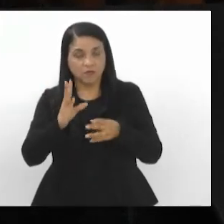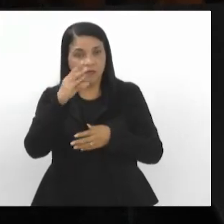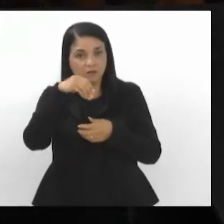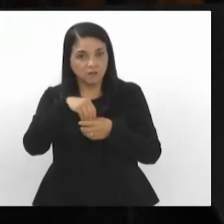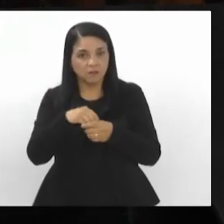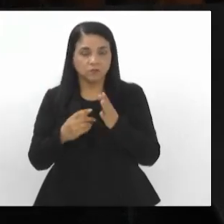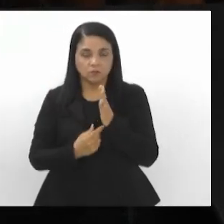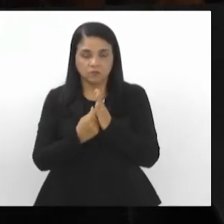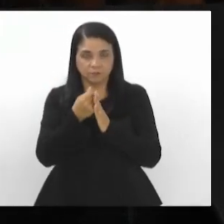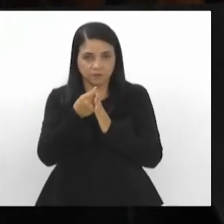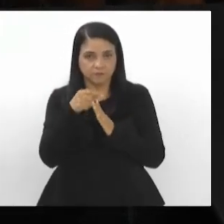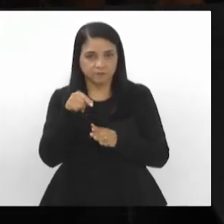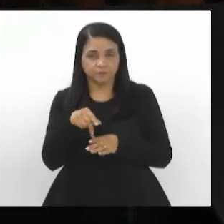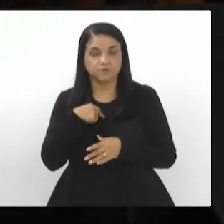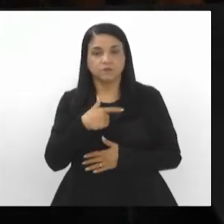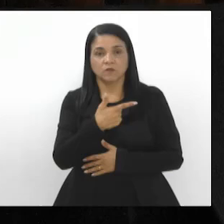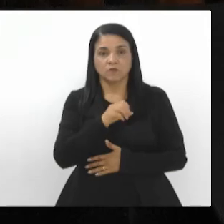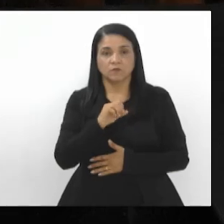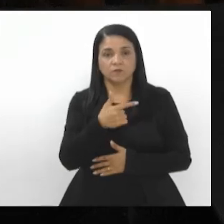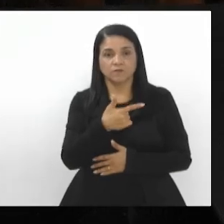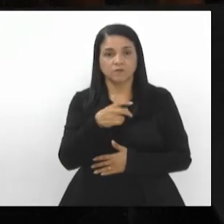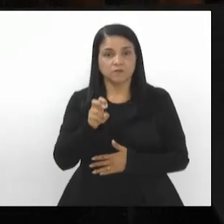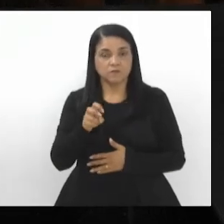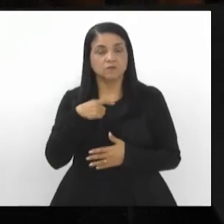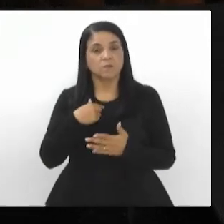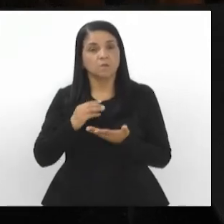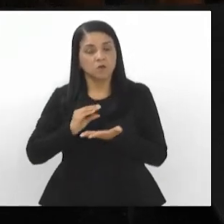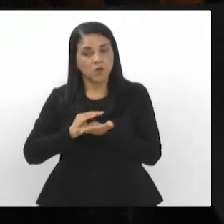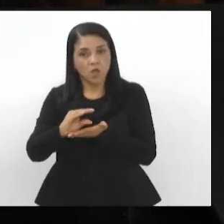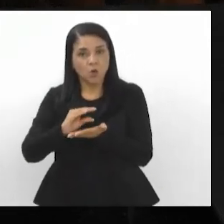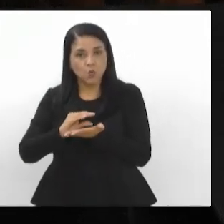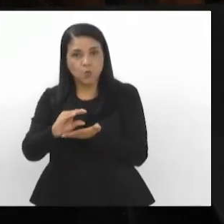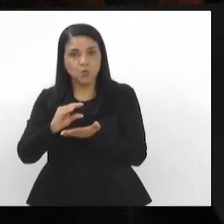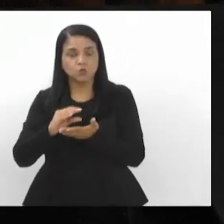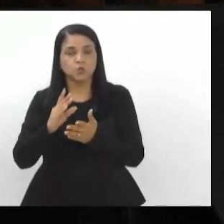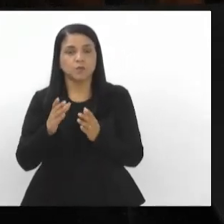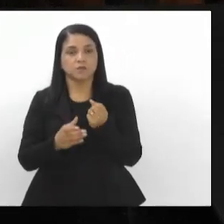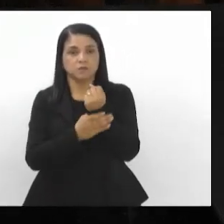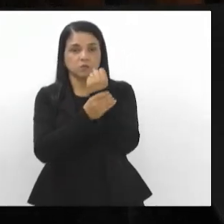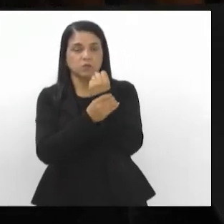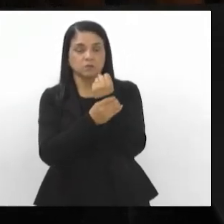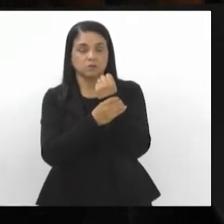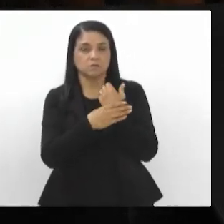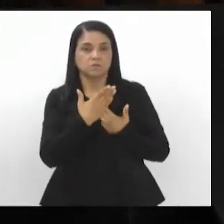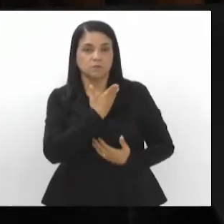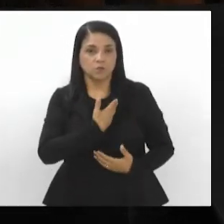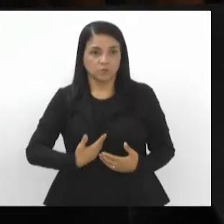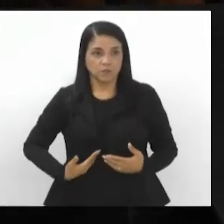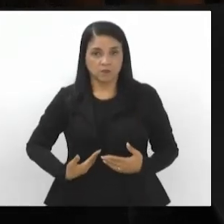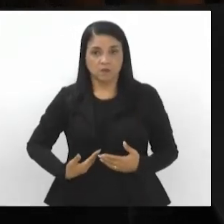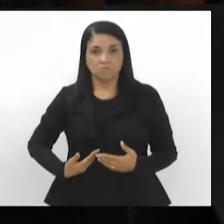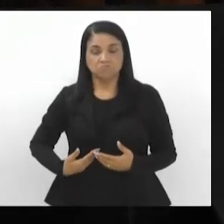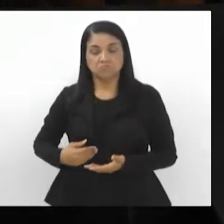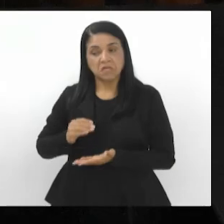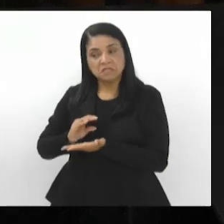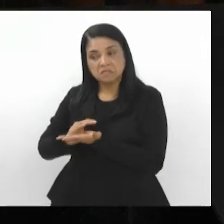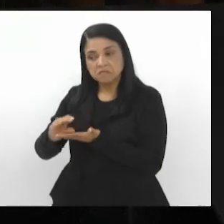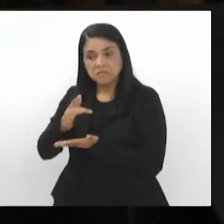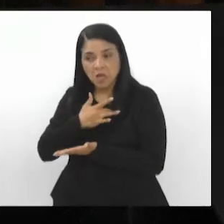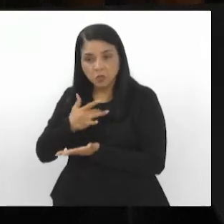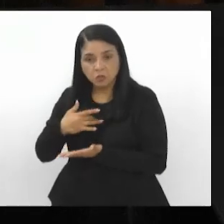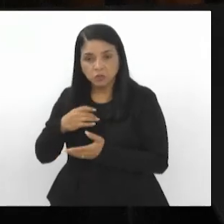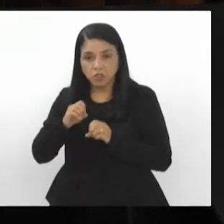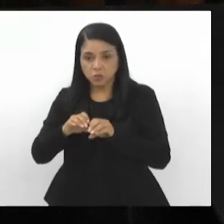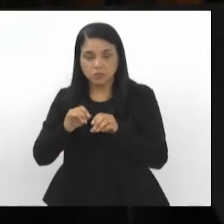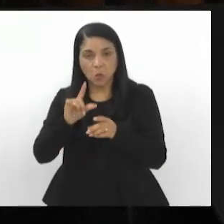do orçamento. Em 2025, teremos mais recursos para a segurança pública do que para a saúde e educação. Ou